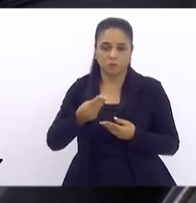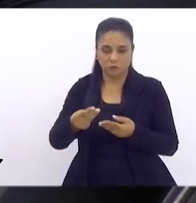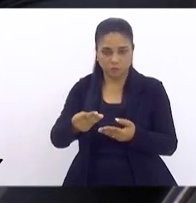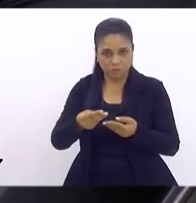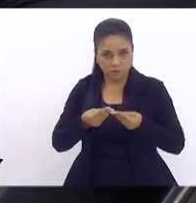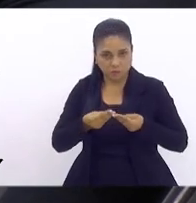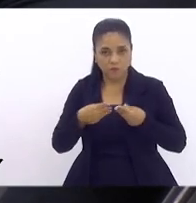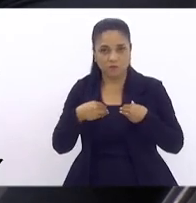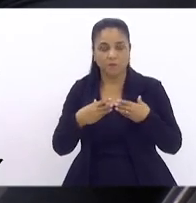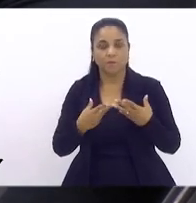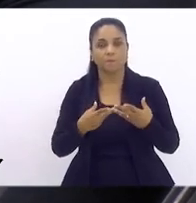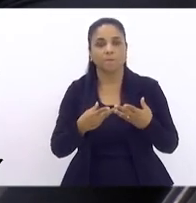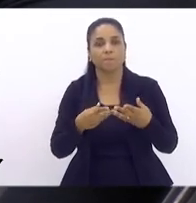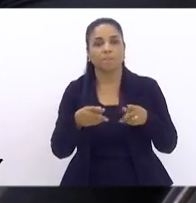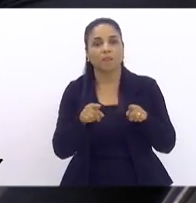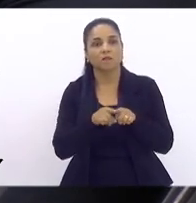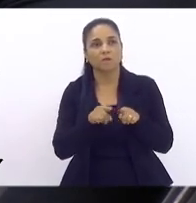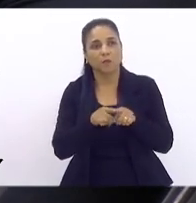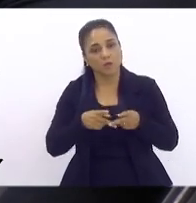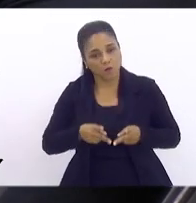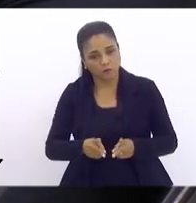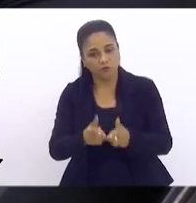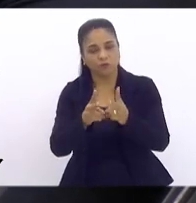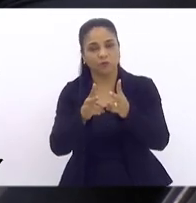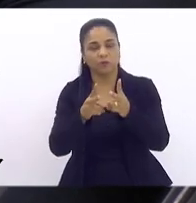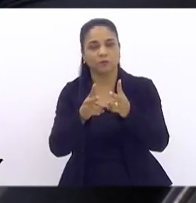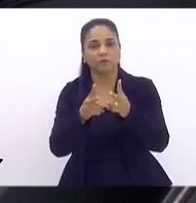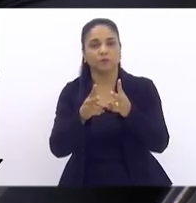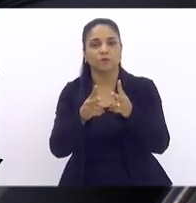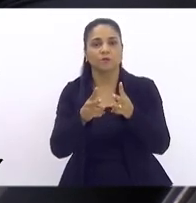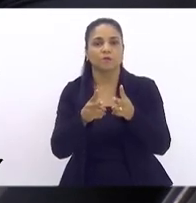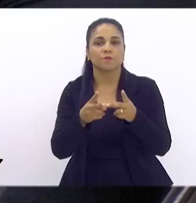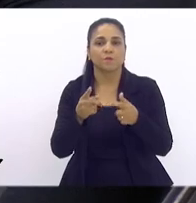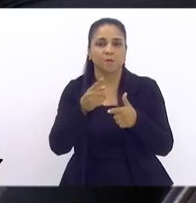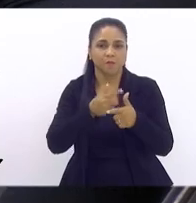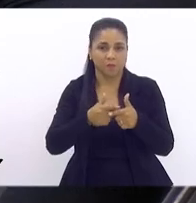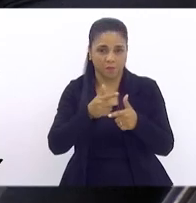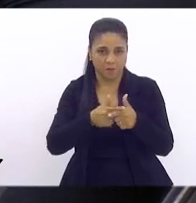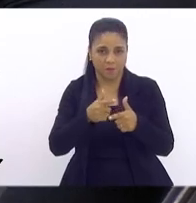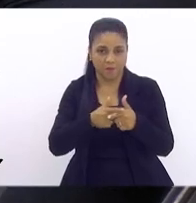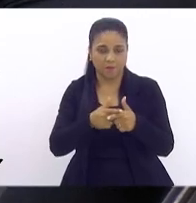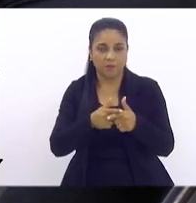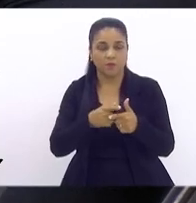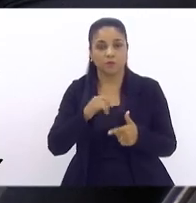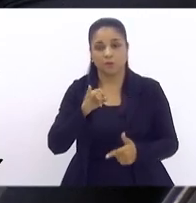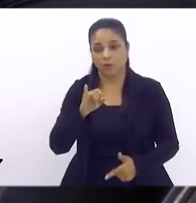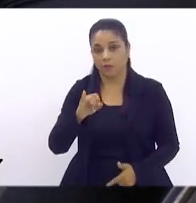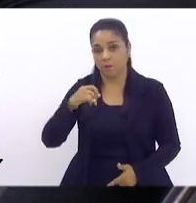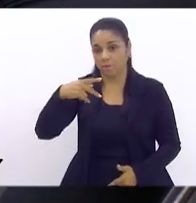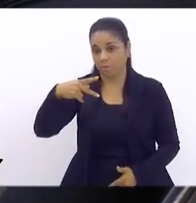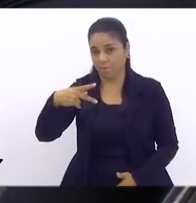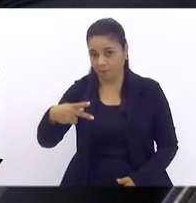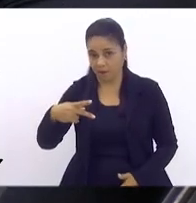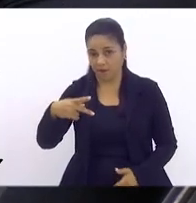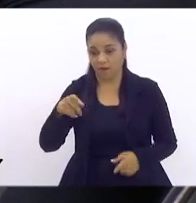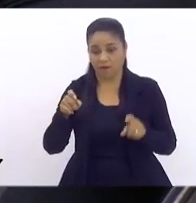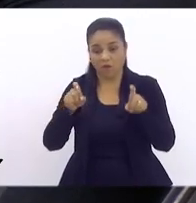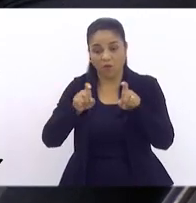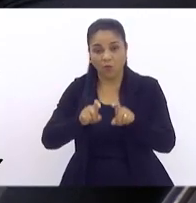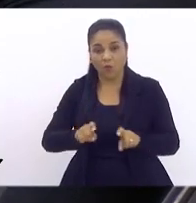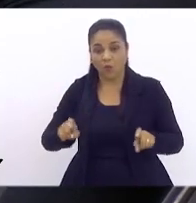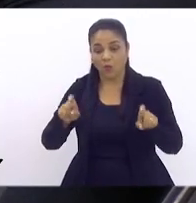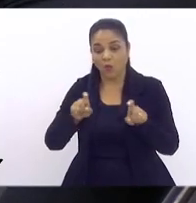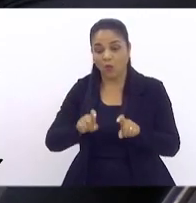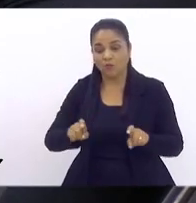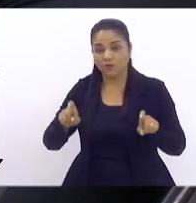e continuidade esse problema da autoria né a identificação do IP do computador que é utilizado